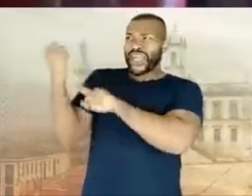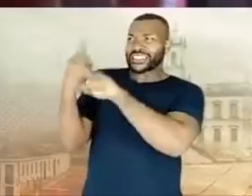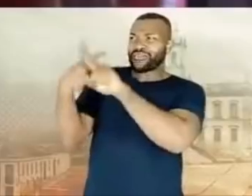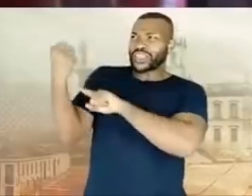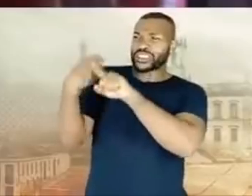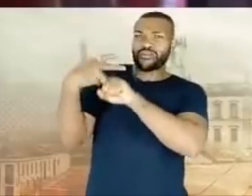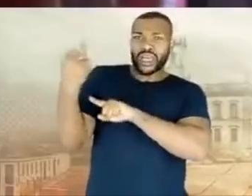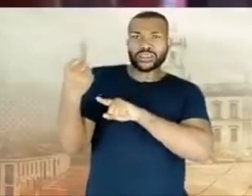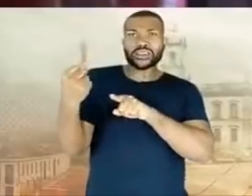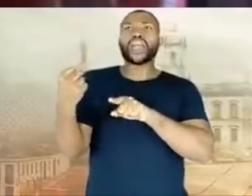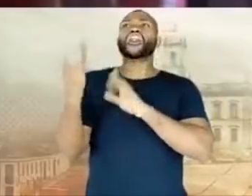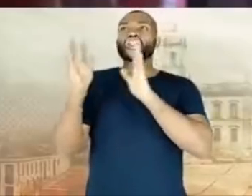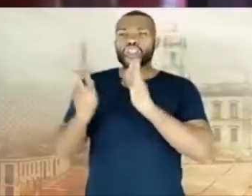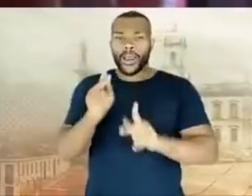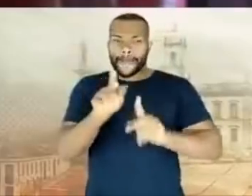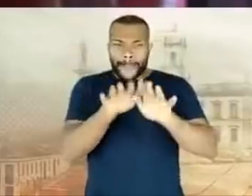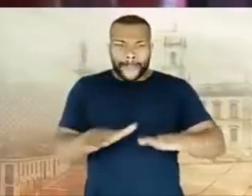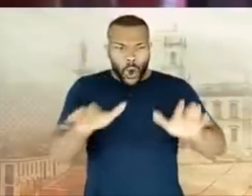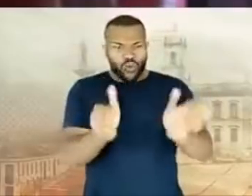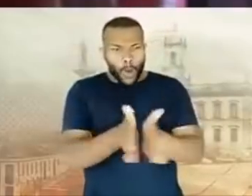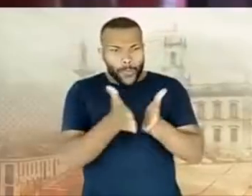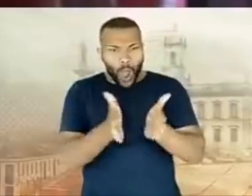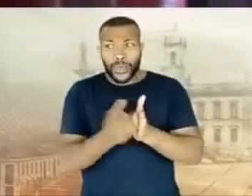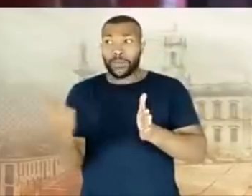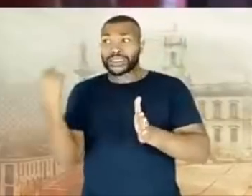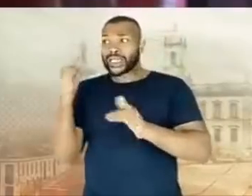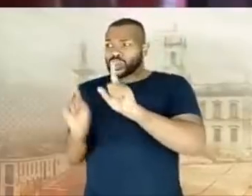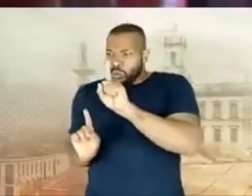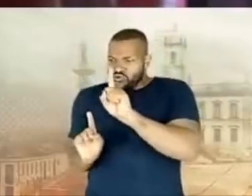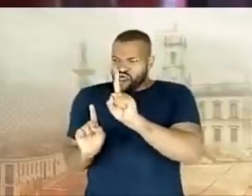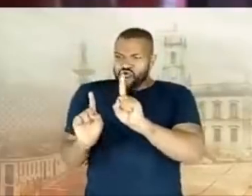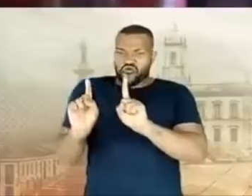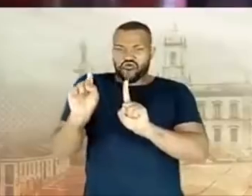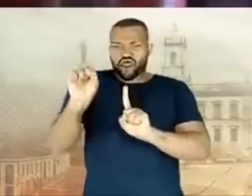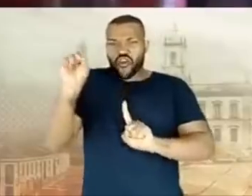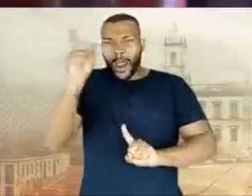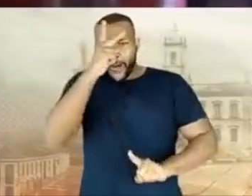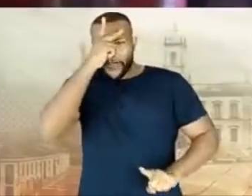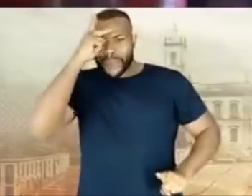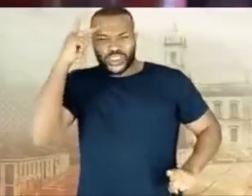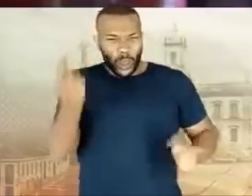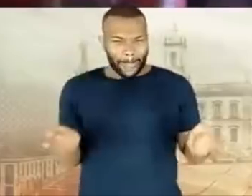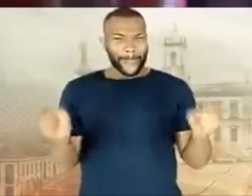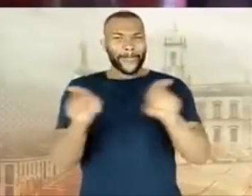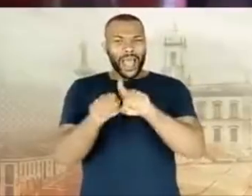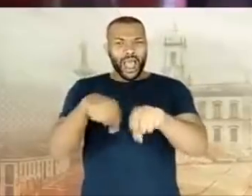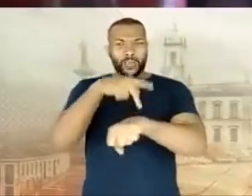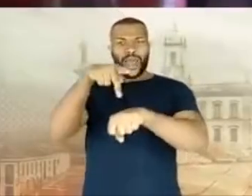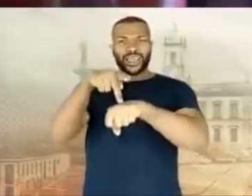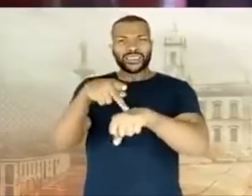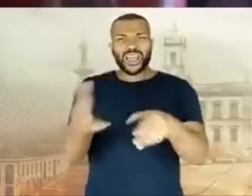que a população mais pobre teve, ver as pessoas felizes com o seu país chegar ao processo